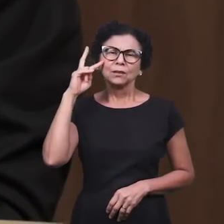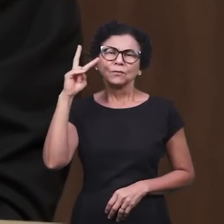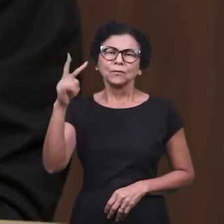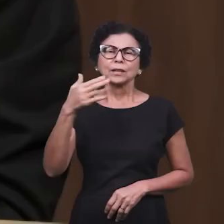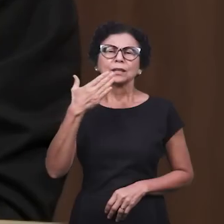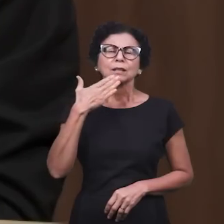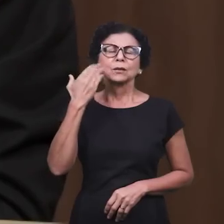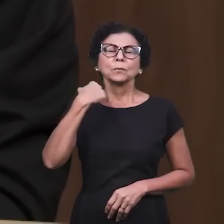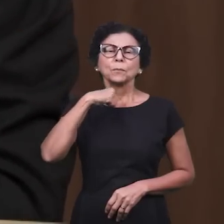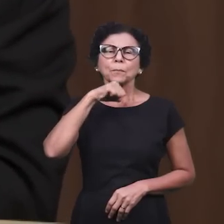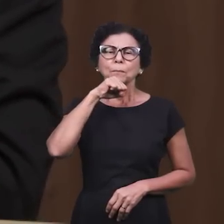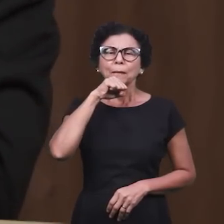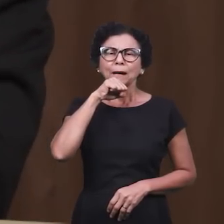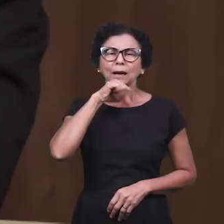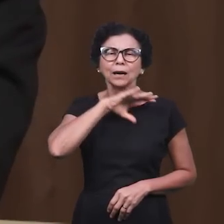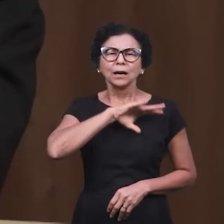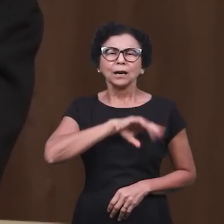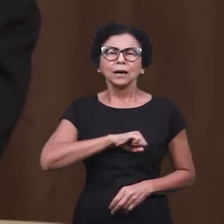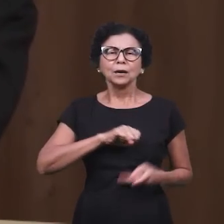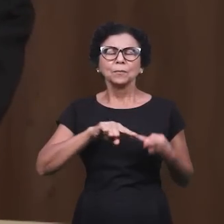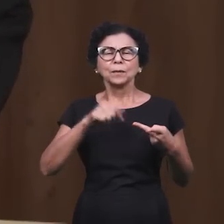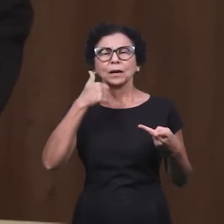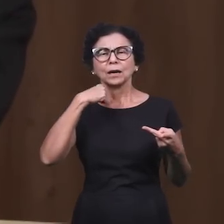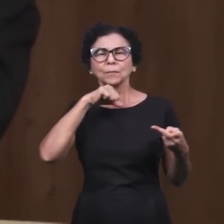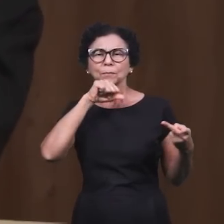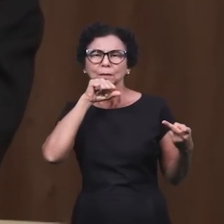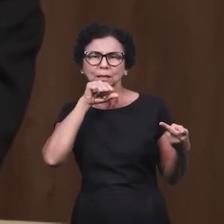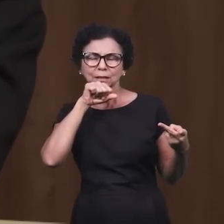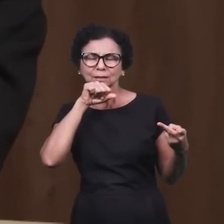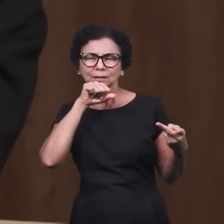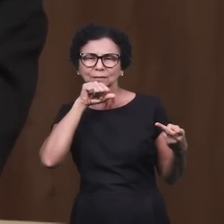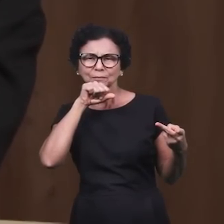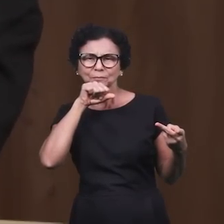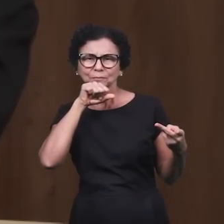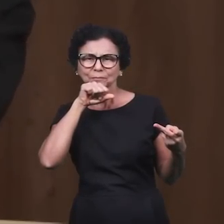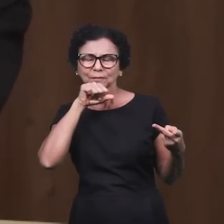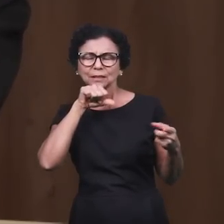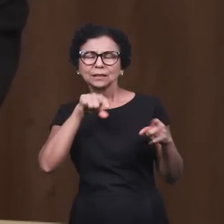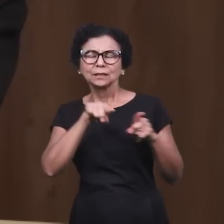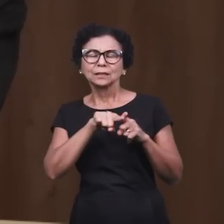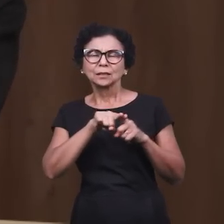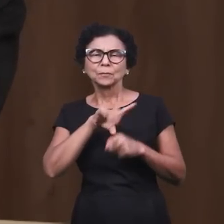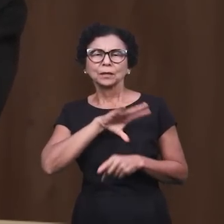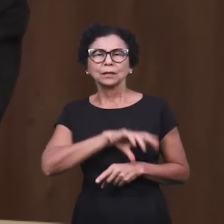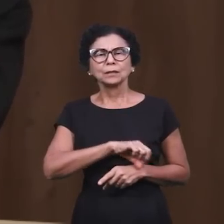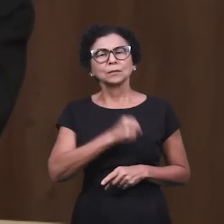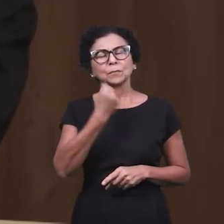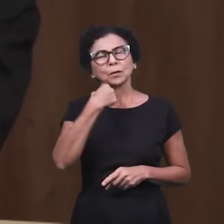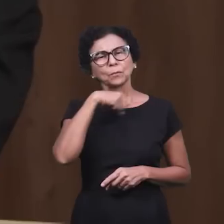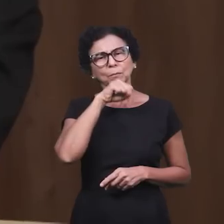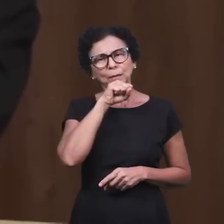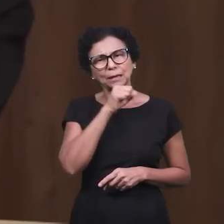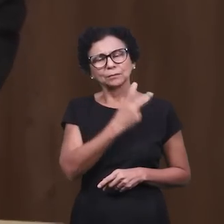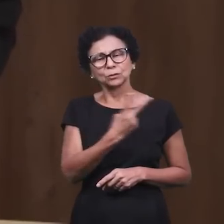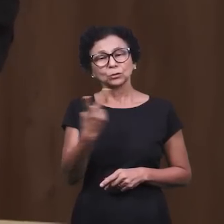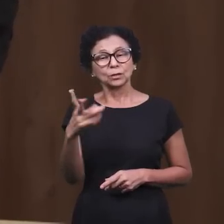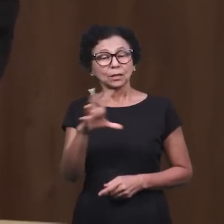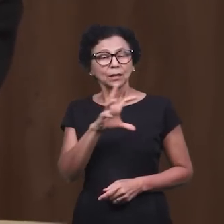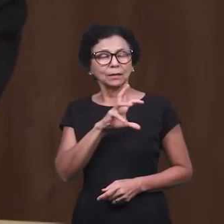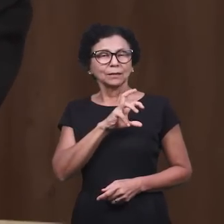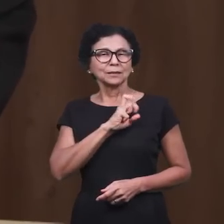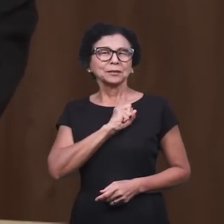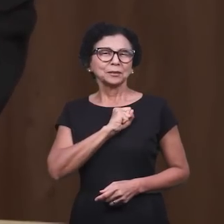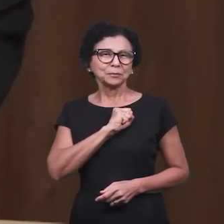quando ele for pai. Então, ter essa estrutura dentro de casa, como esses exemplos, que ter o